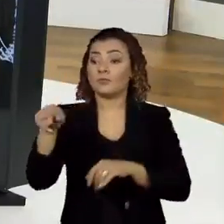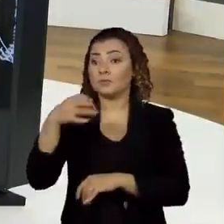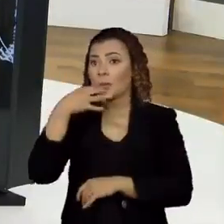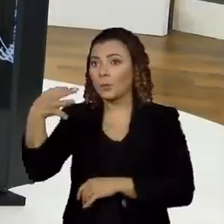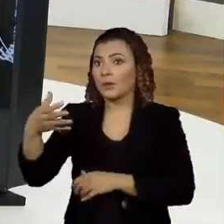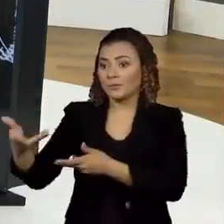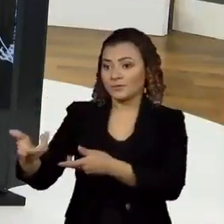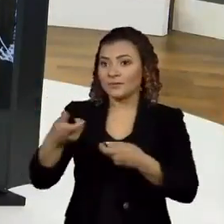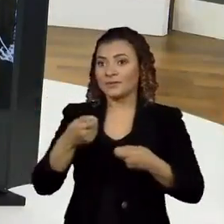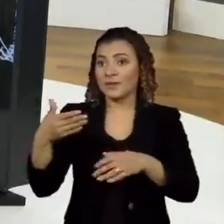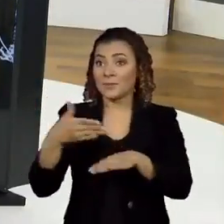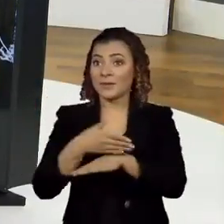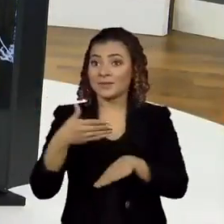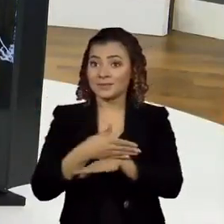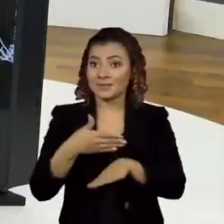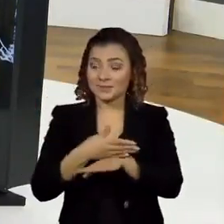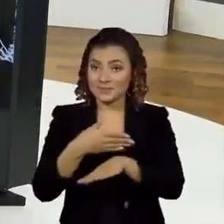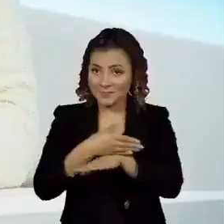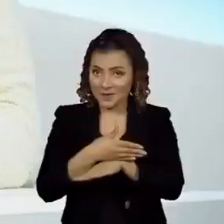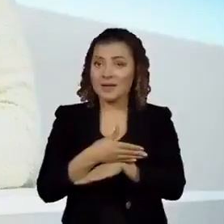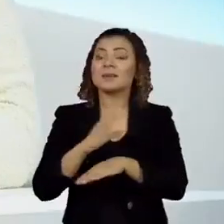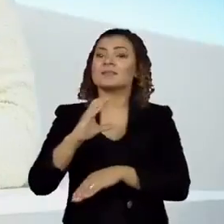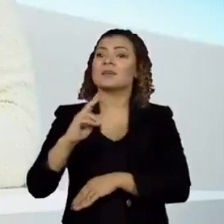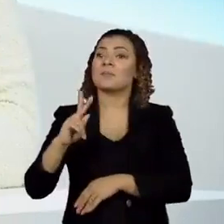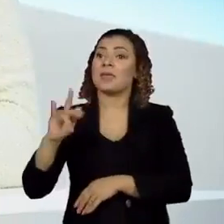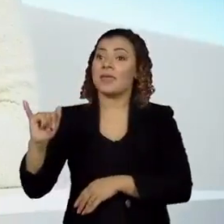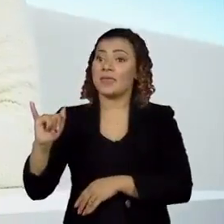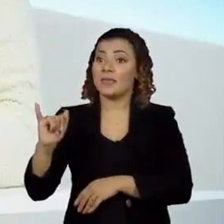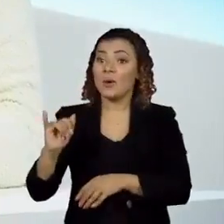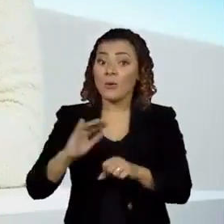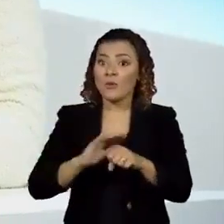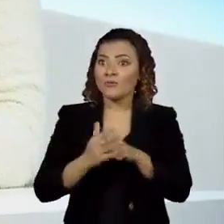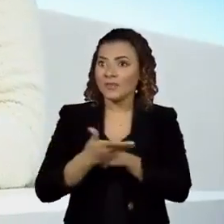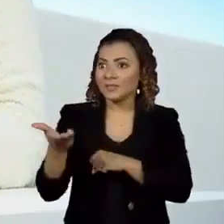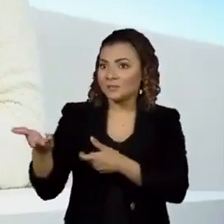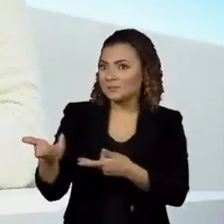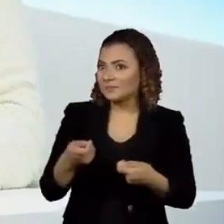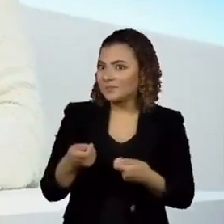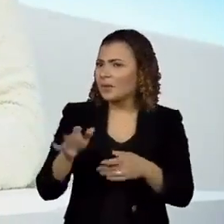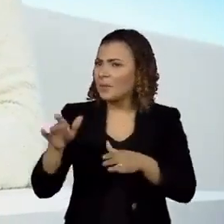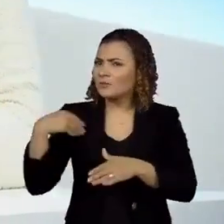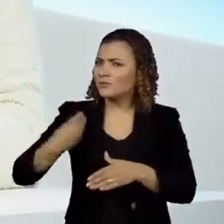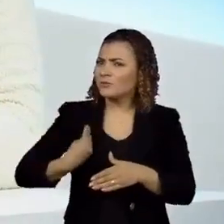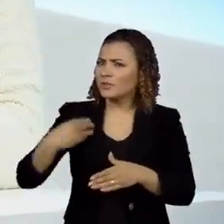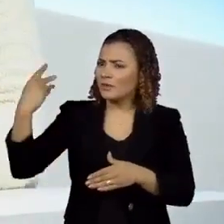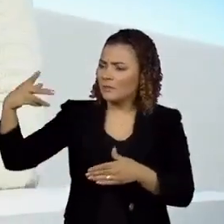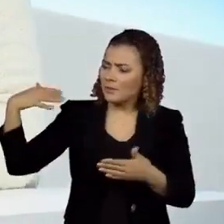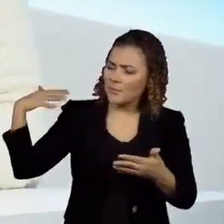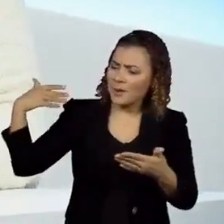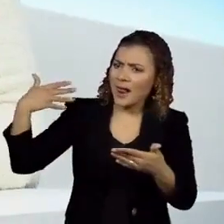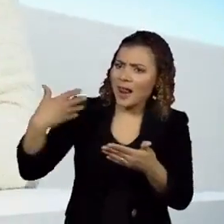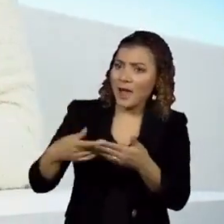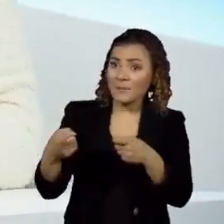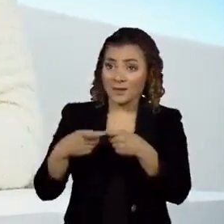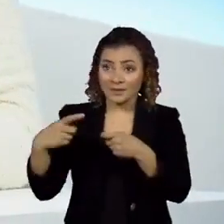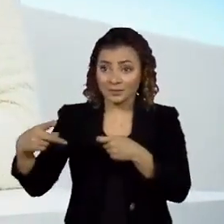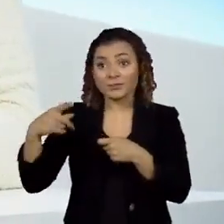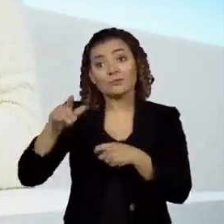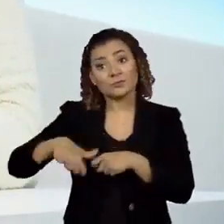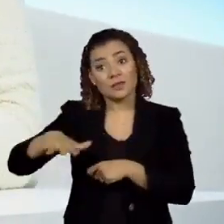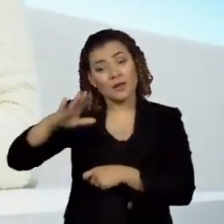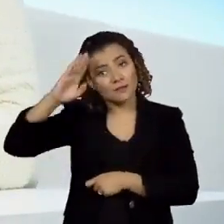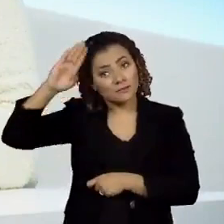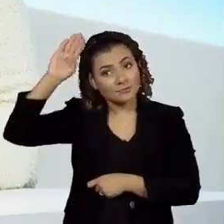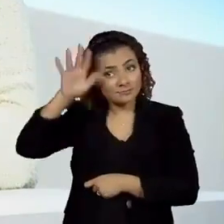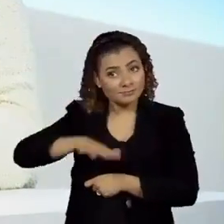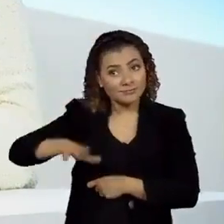foi convocada a participar da CPI da Covid. Pensando na sua trajetória como médica, na sua trajetória como intelectual negra,